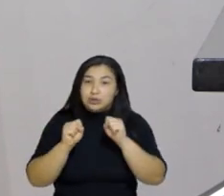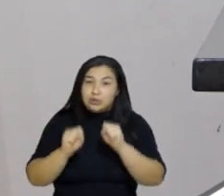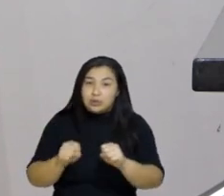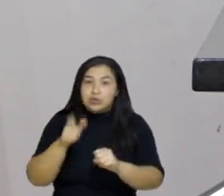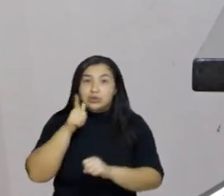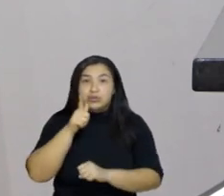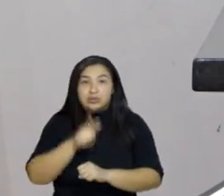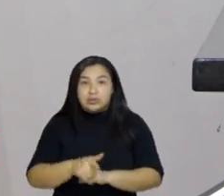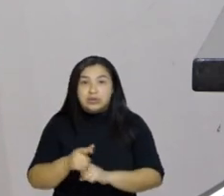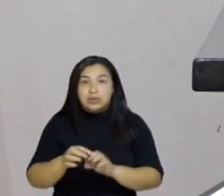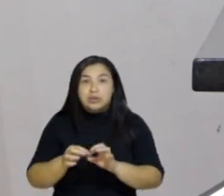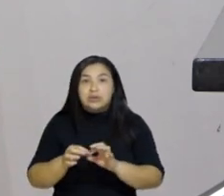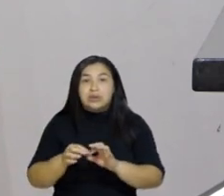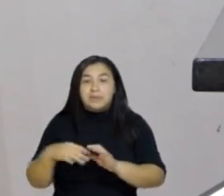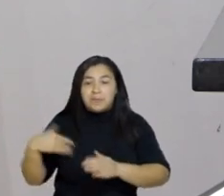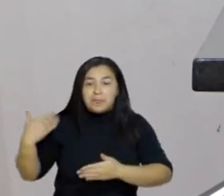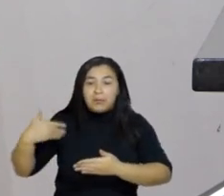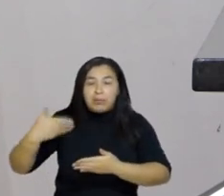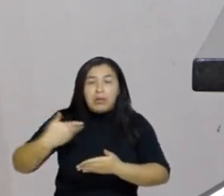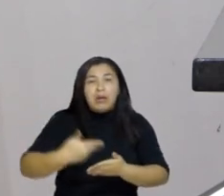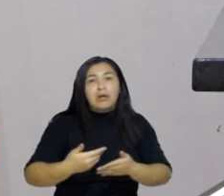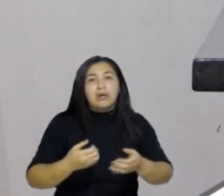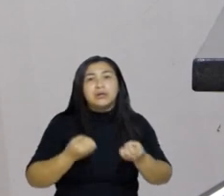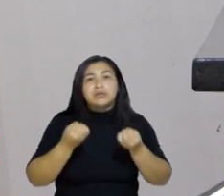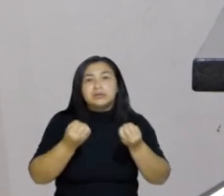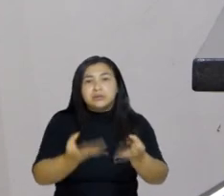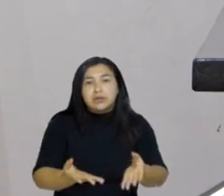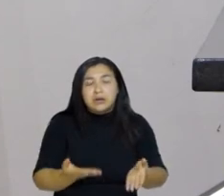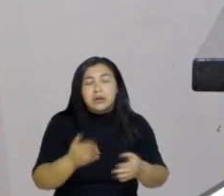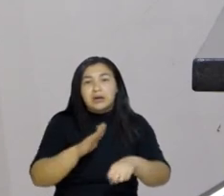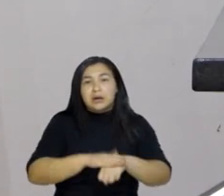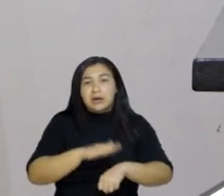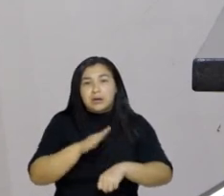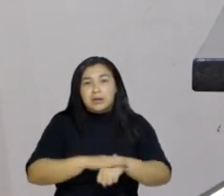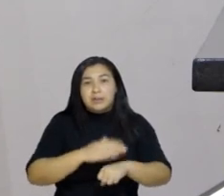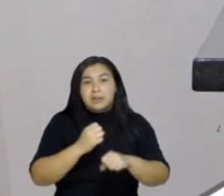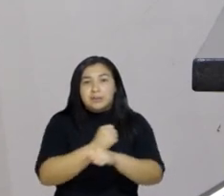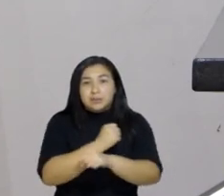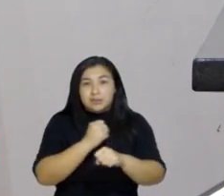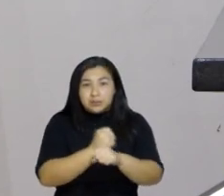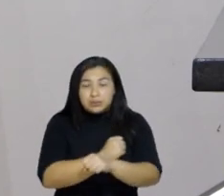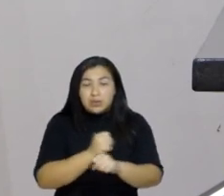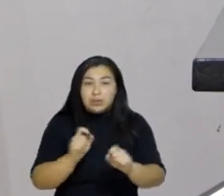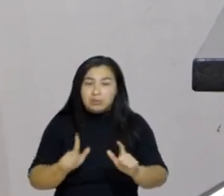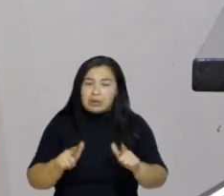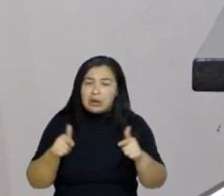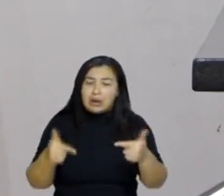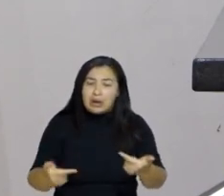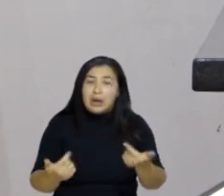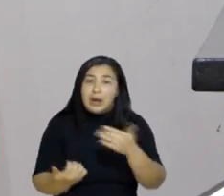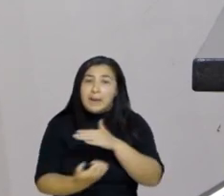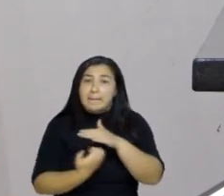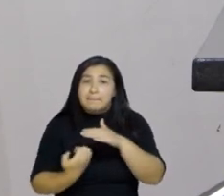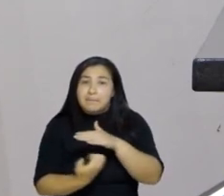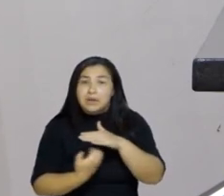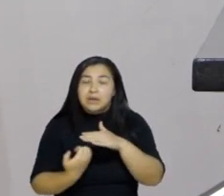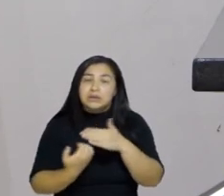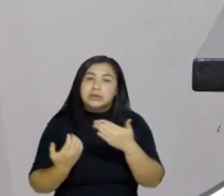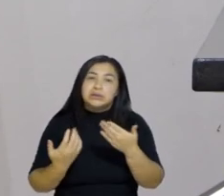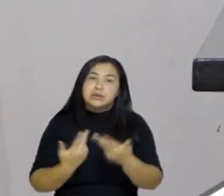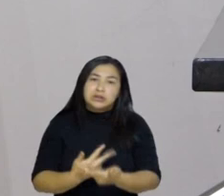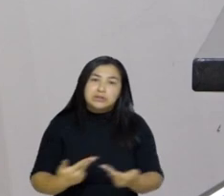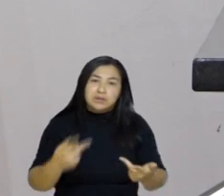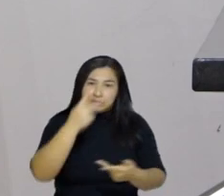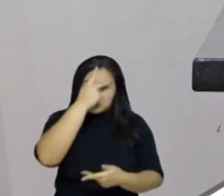cadeia longa, de fornecer todas a mão de obra, as empresas e o pessoal muito qualificado para